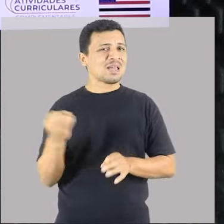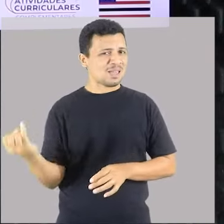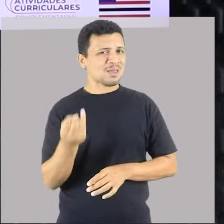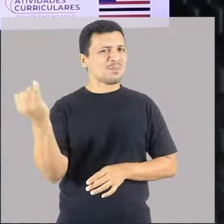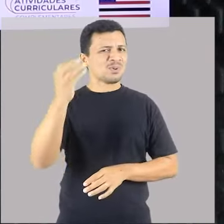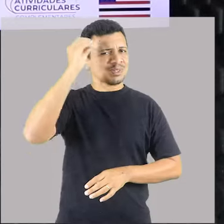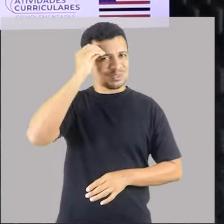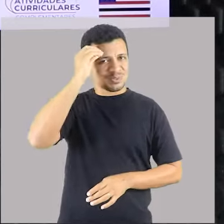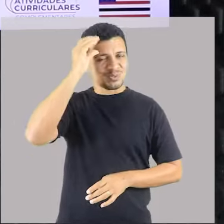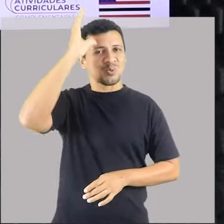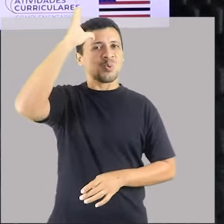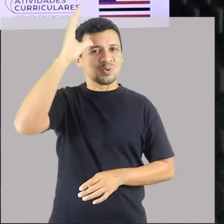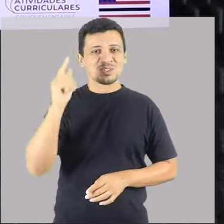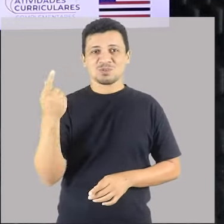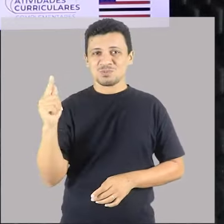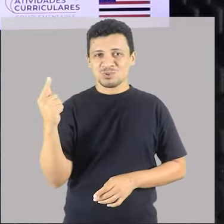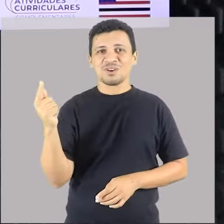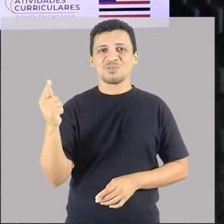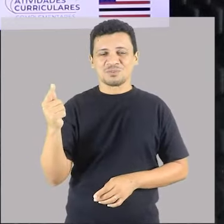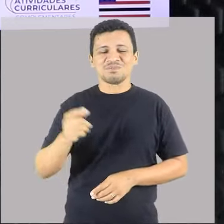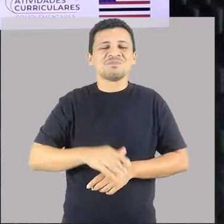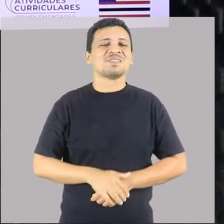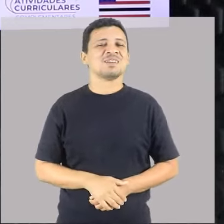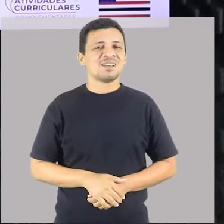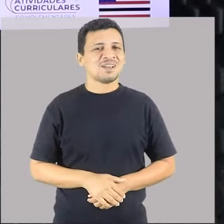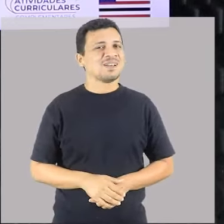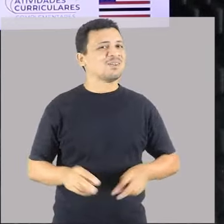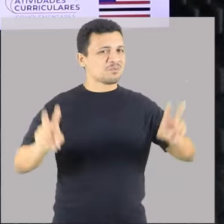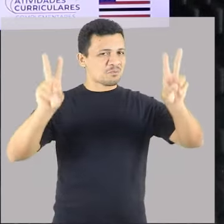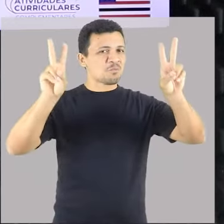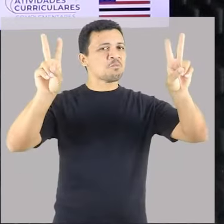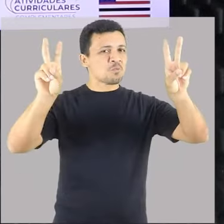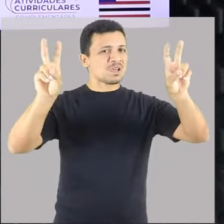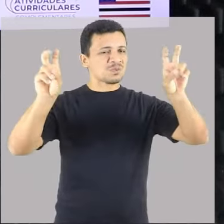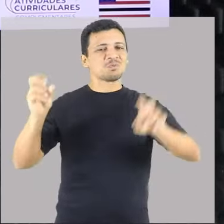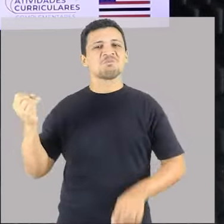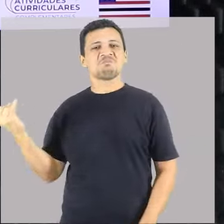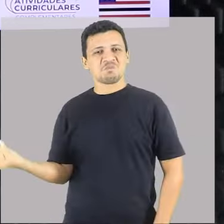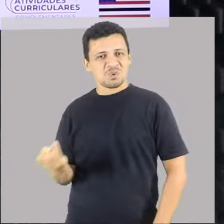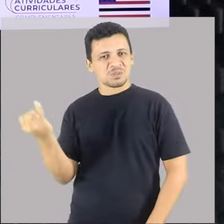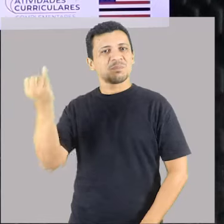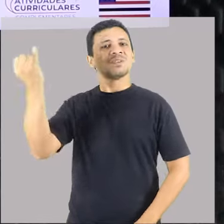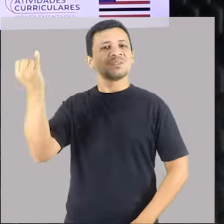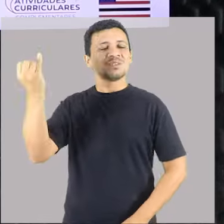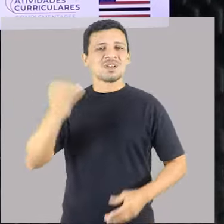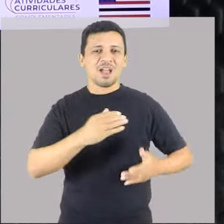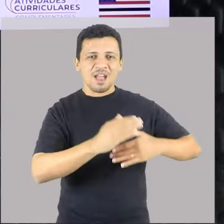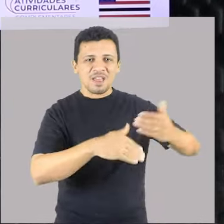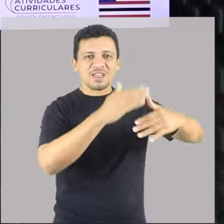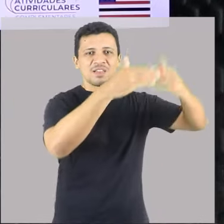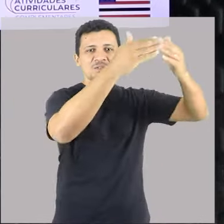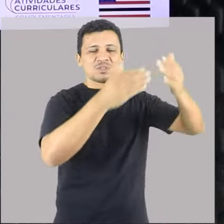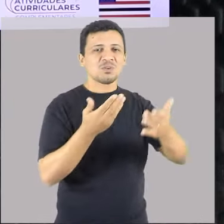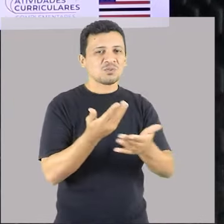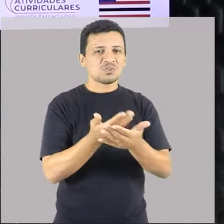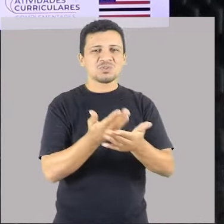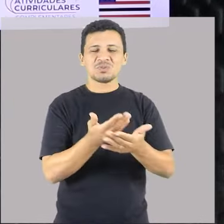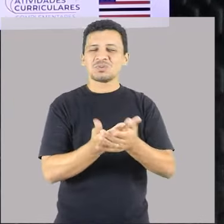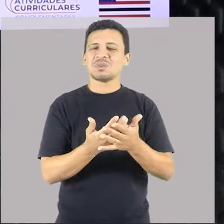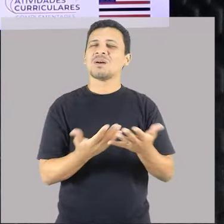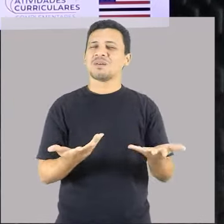geográfico para a geografia enquanto ciência é um assunto primordial para a evolução do estudo dessa Bela